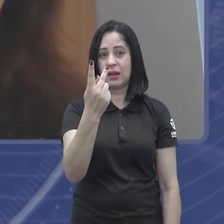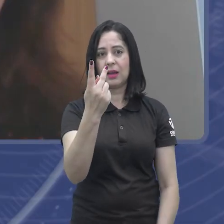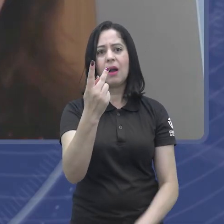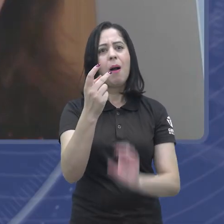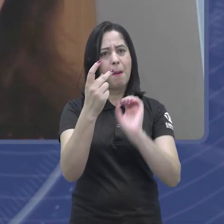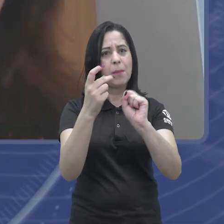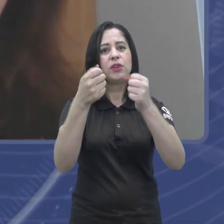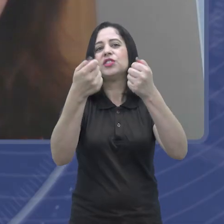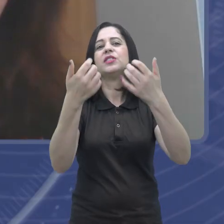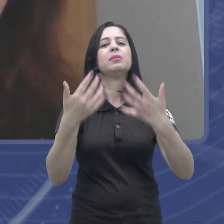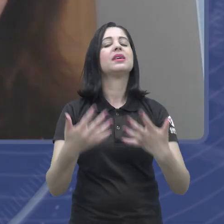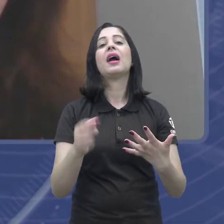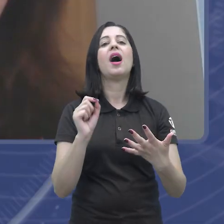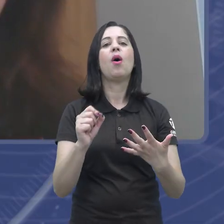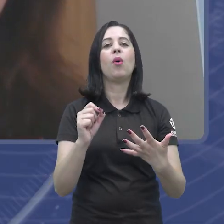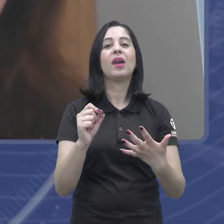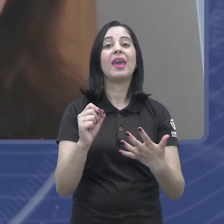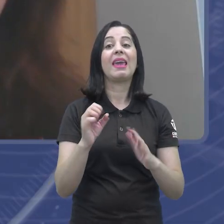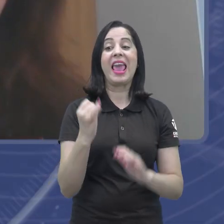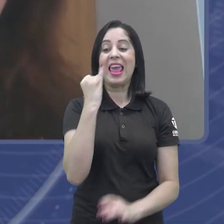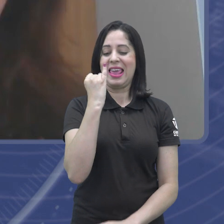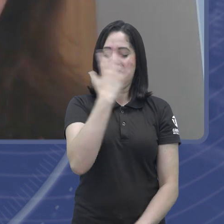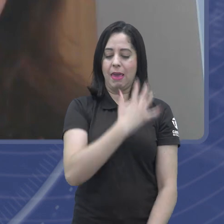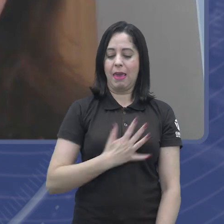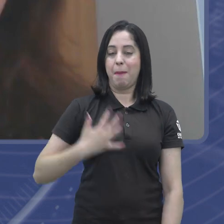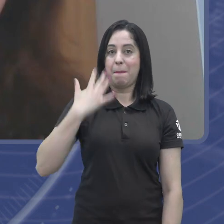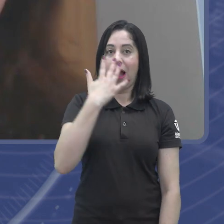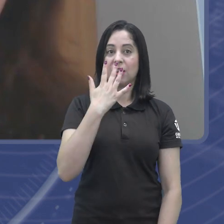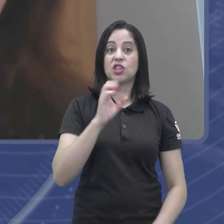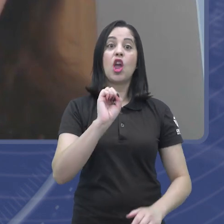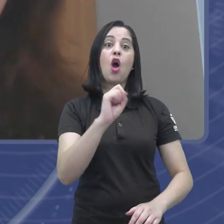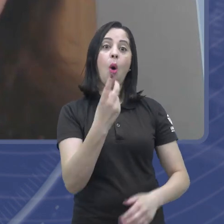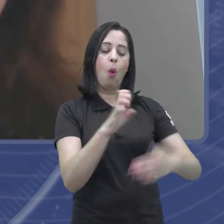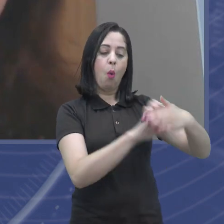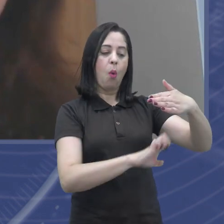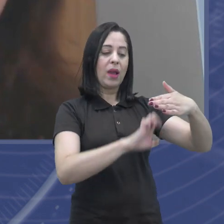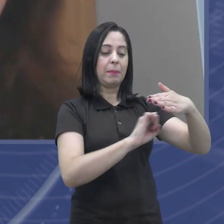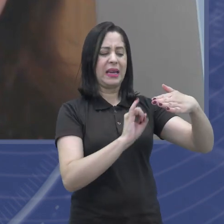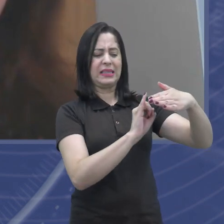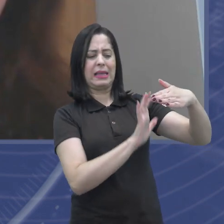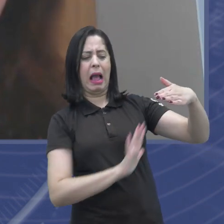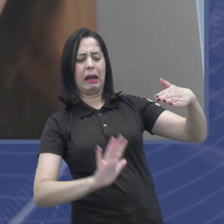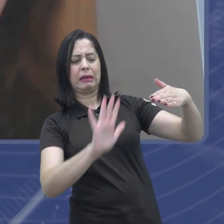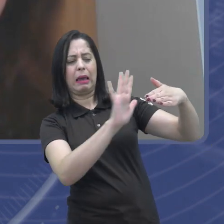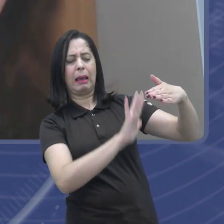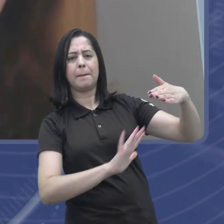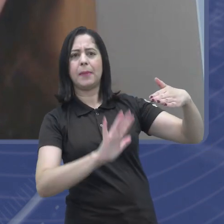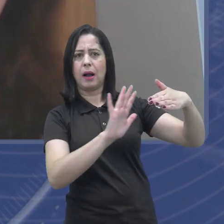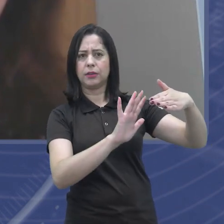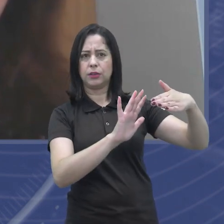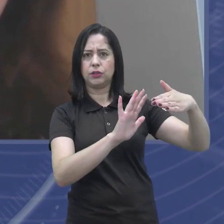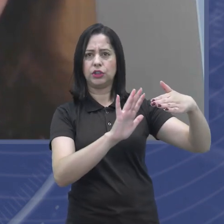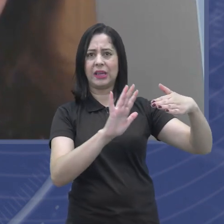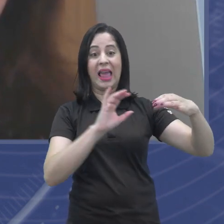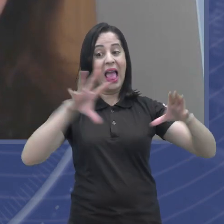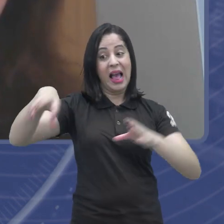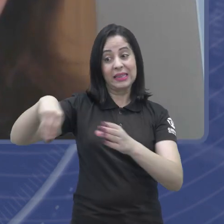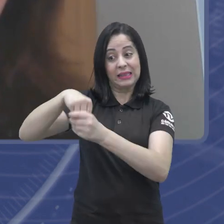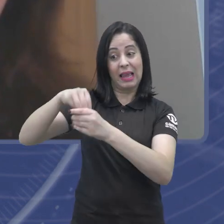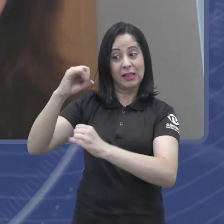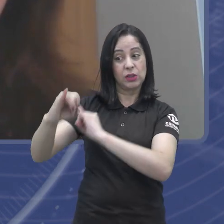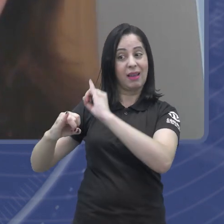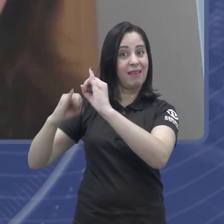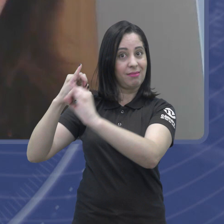novo, para falar sobre essa questão da imagem das empresas e também dos profissionais, claro, a imagem